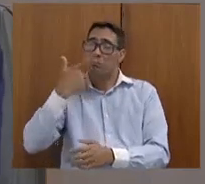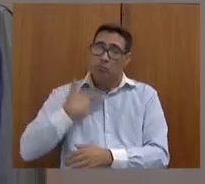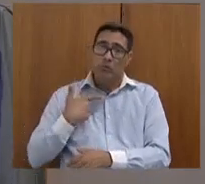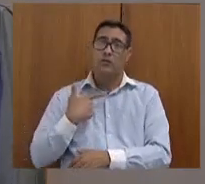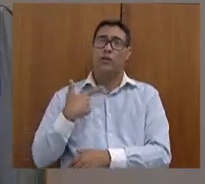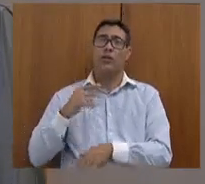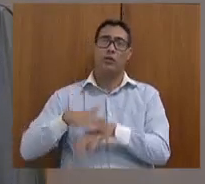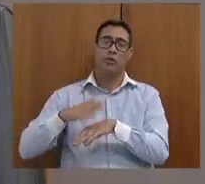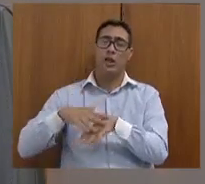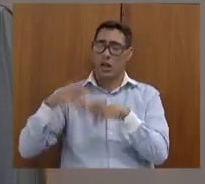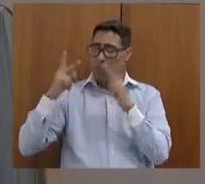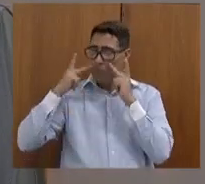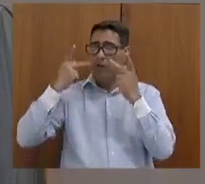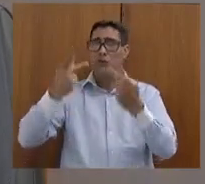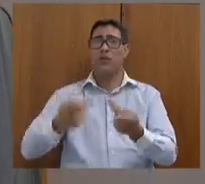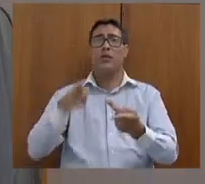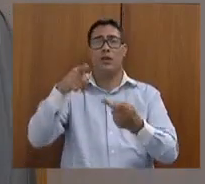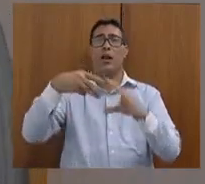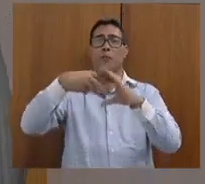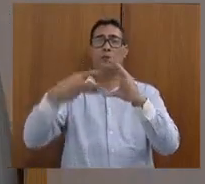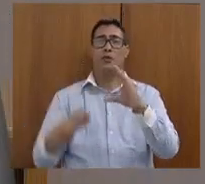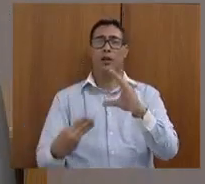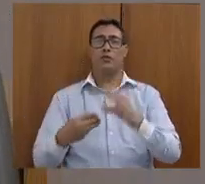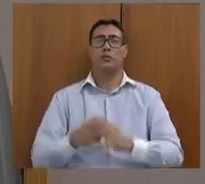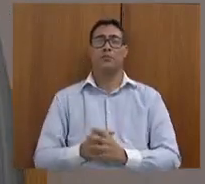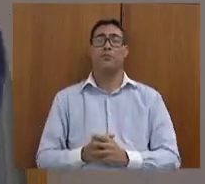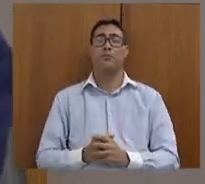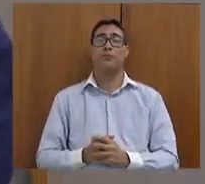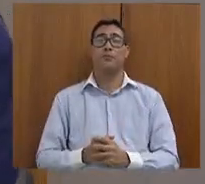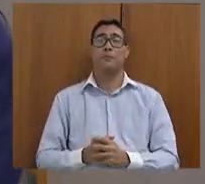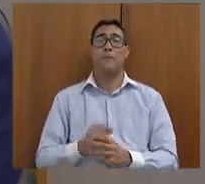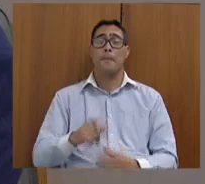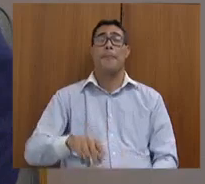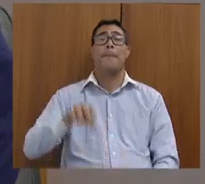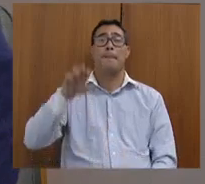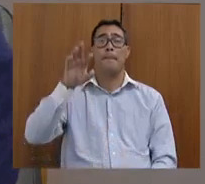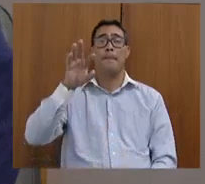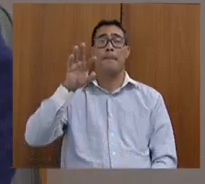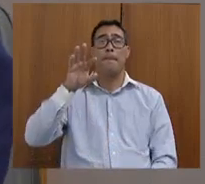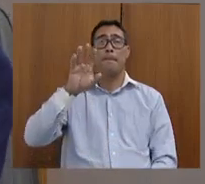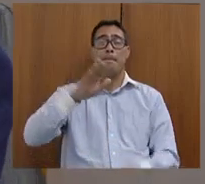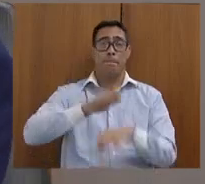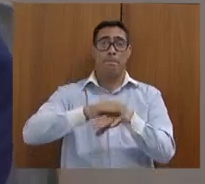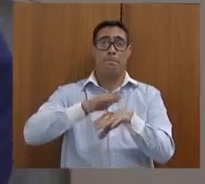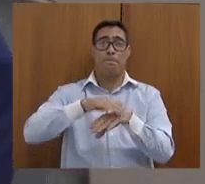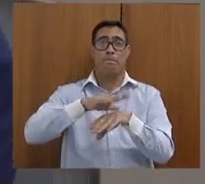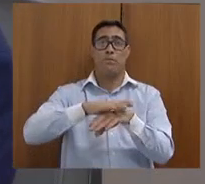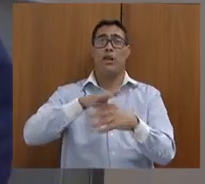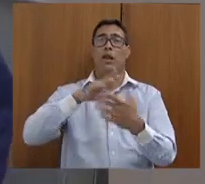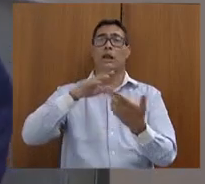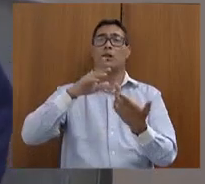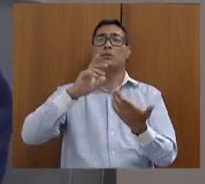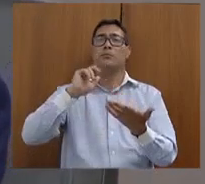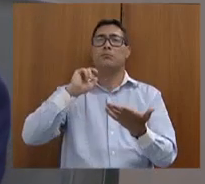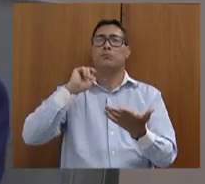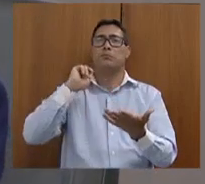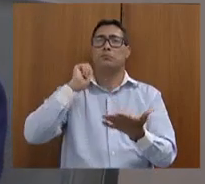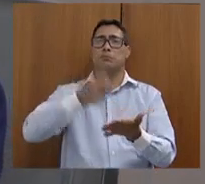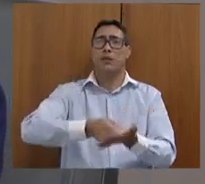tem uma visita que fiz a Montes Claros contas aos T6 da Olimpíada Brasileira de matemática